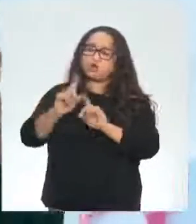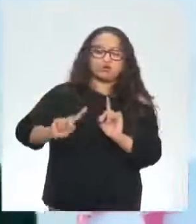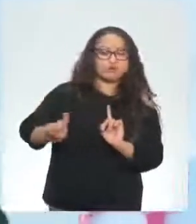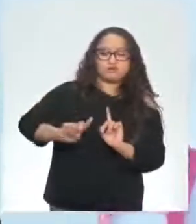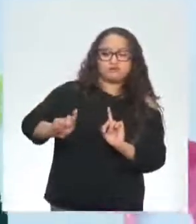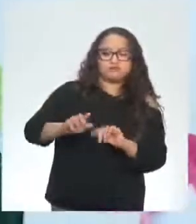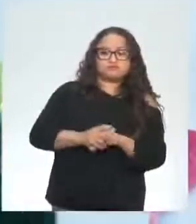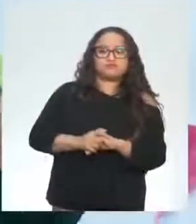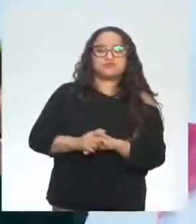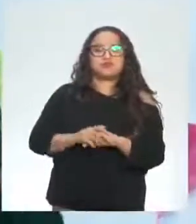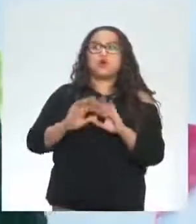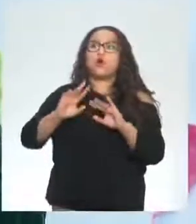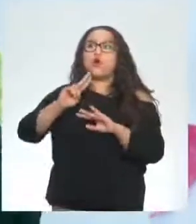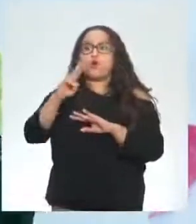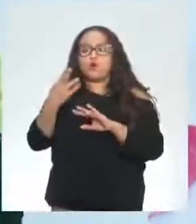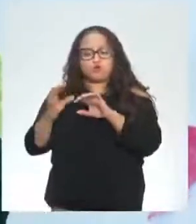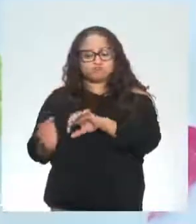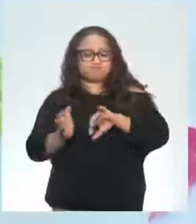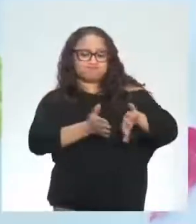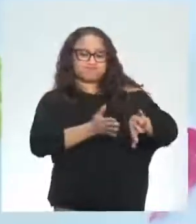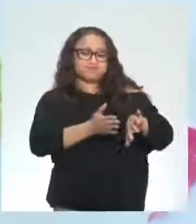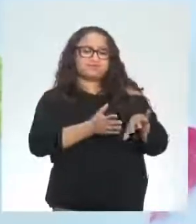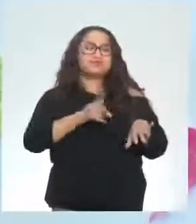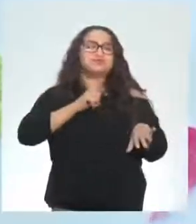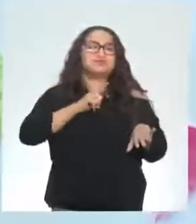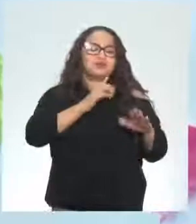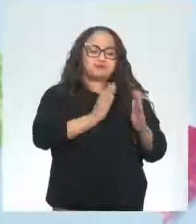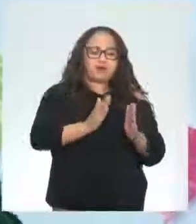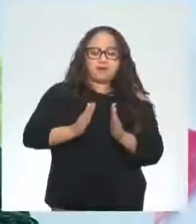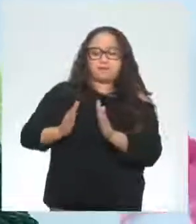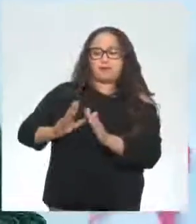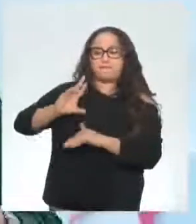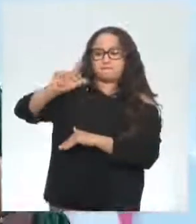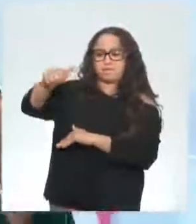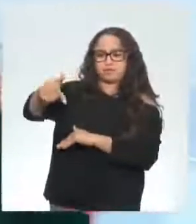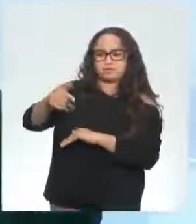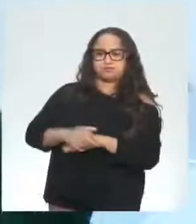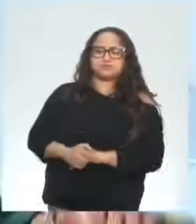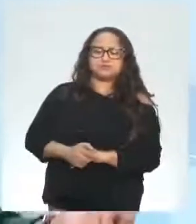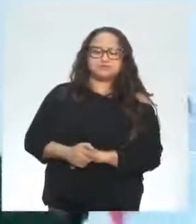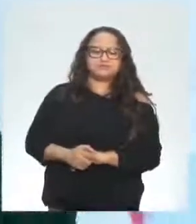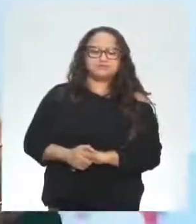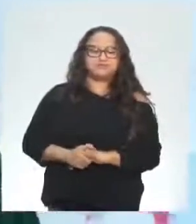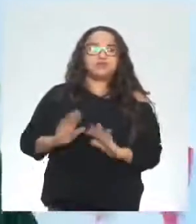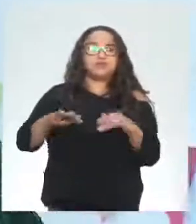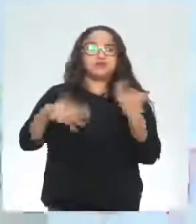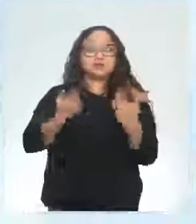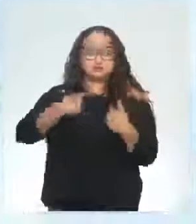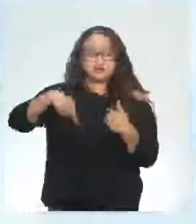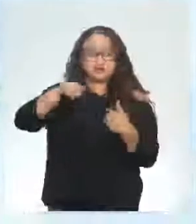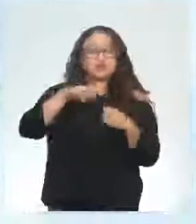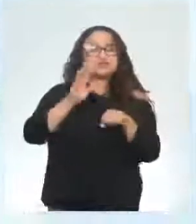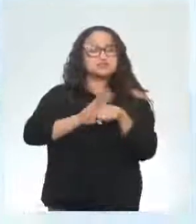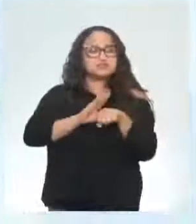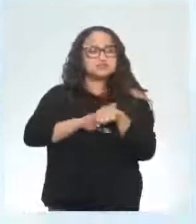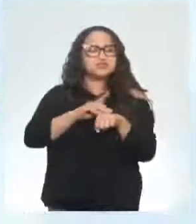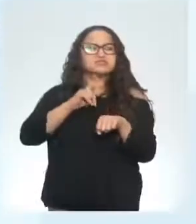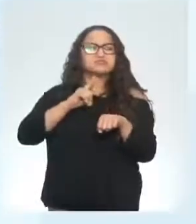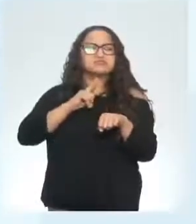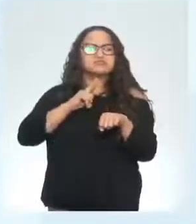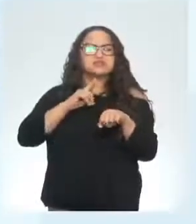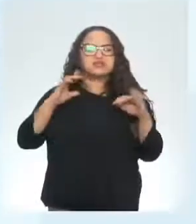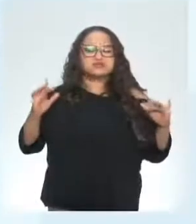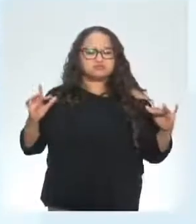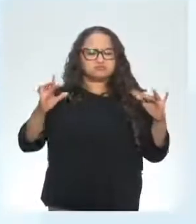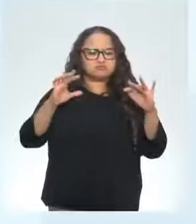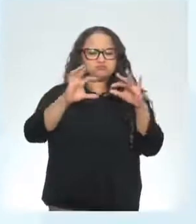né, deixados de lado, descartados aí em etapas posteriores. Tá? Então, aí a gente vai ver também se vai ter que haver a fusão de duas ou